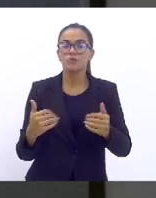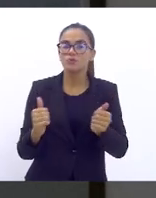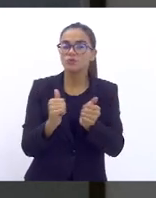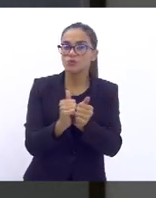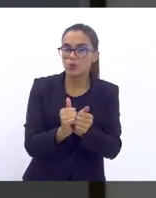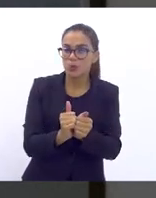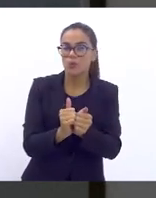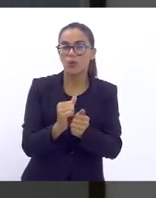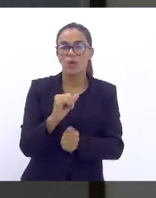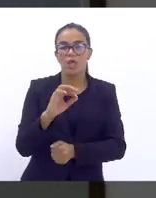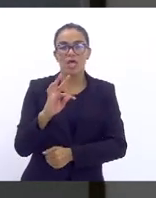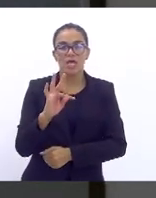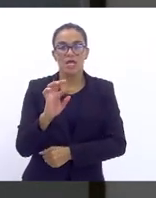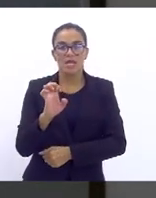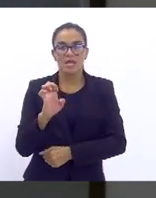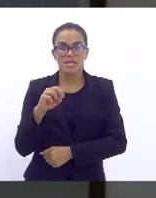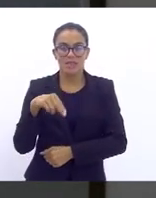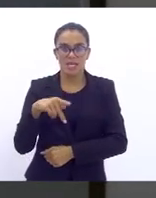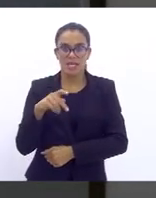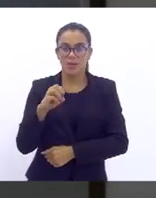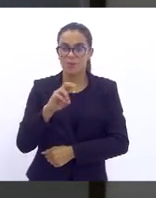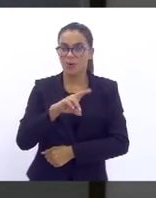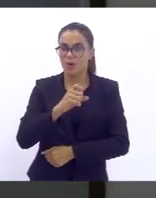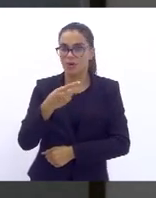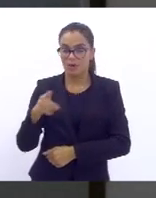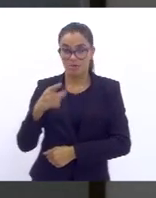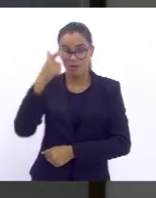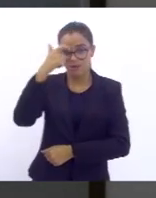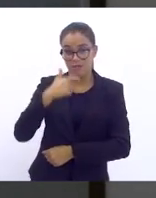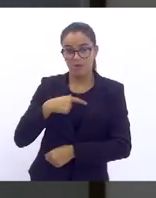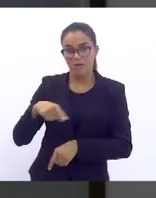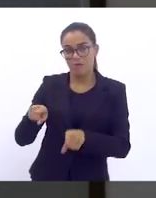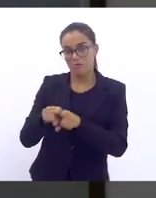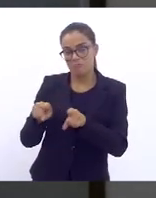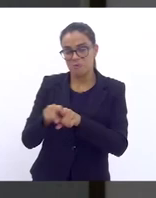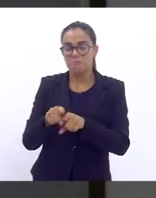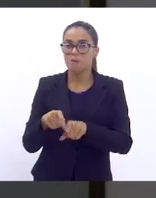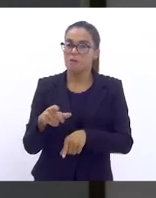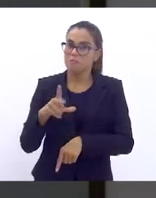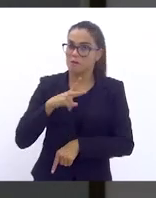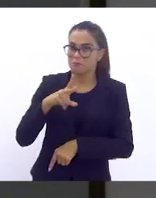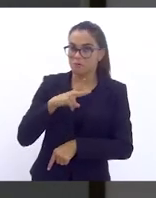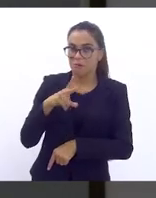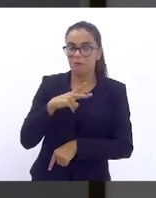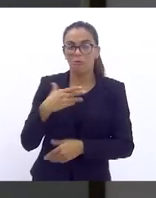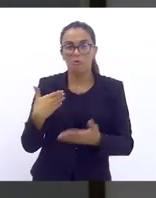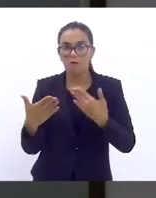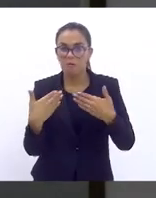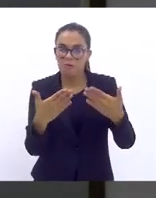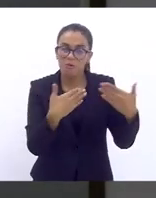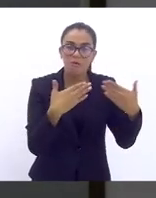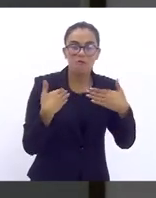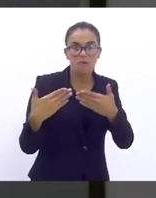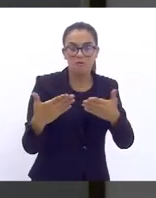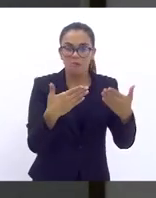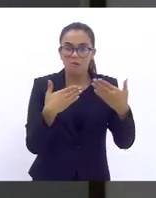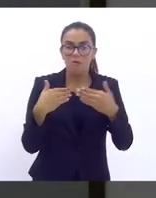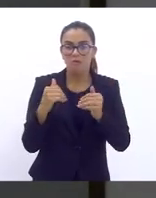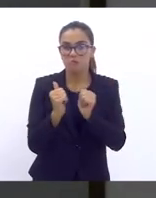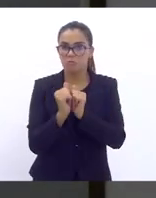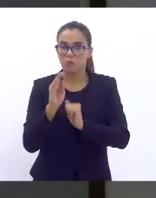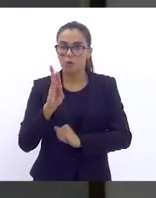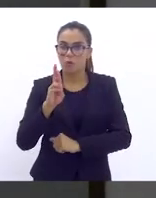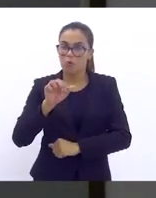contemporão Eu particularmente conversei com tempo ral Carlos Gadelha com Mauro eu e o Bruno